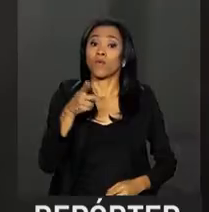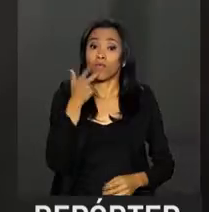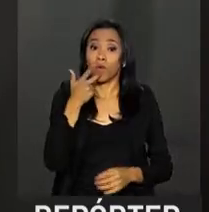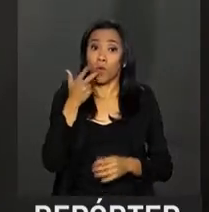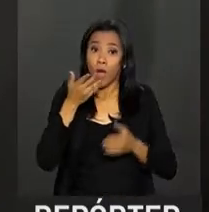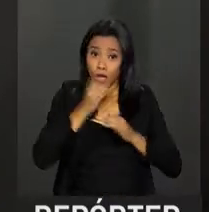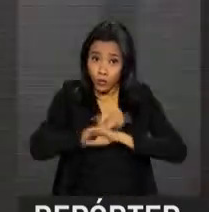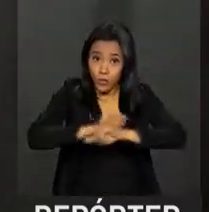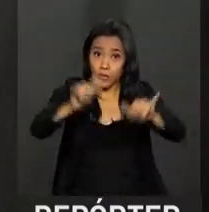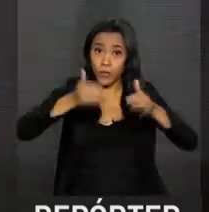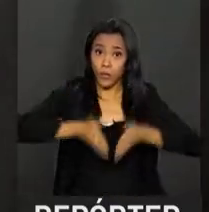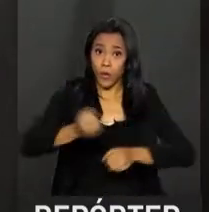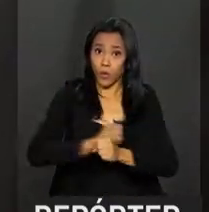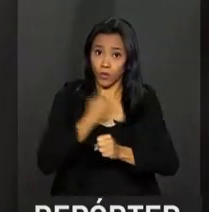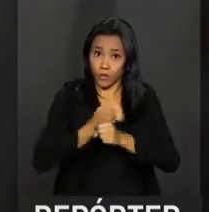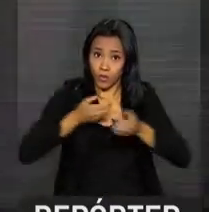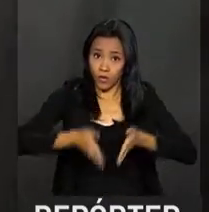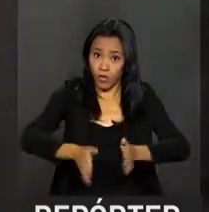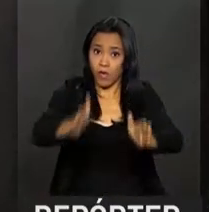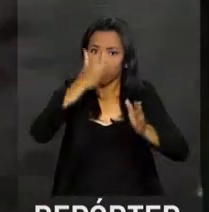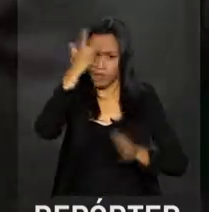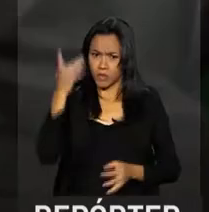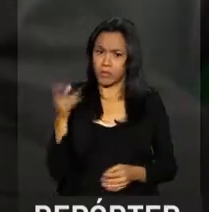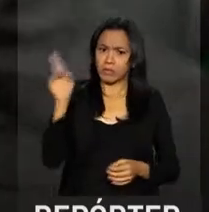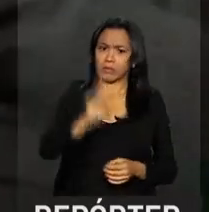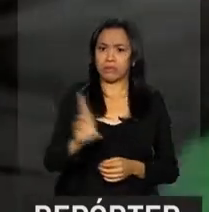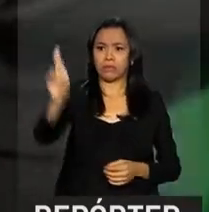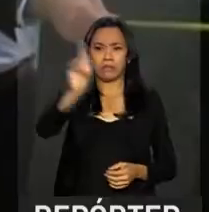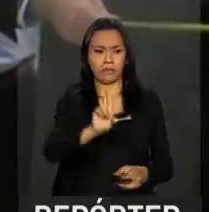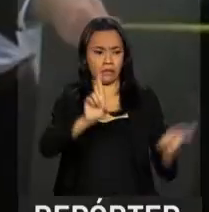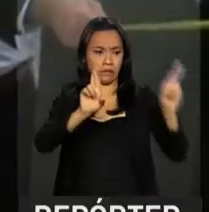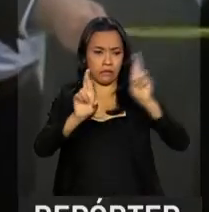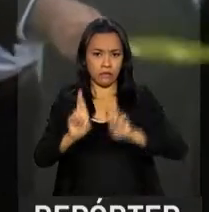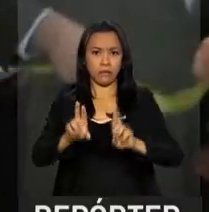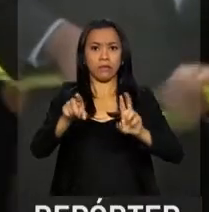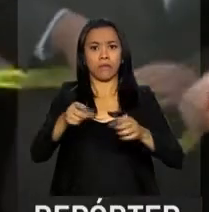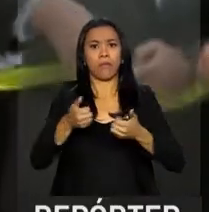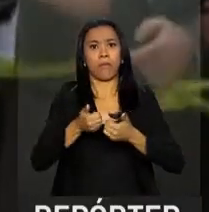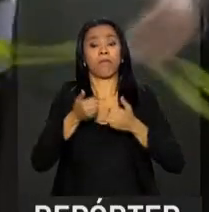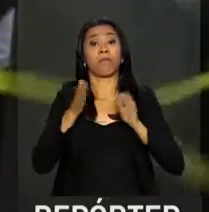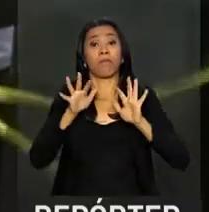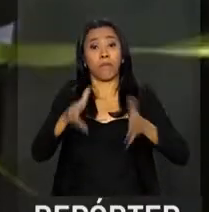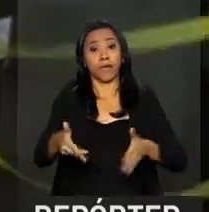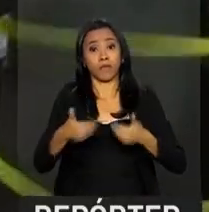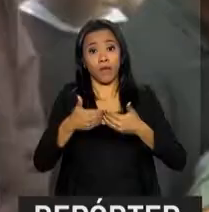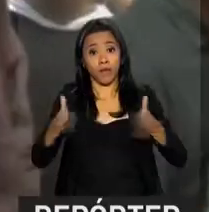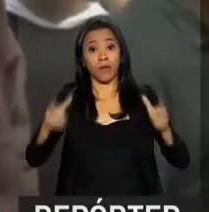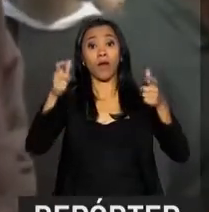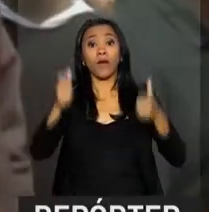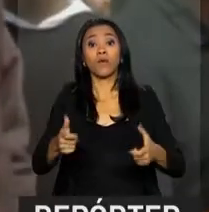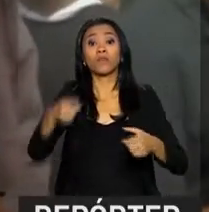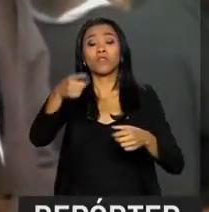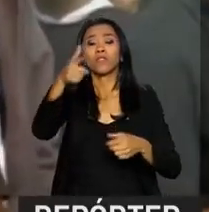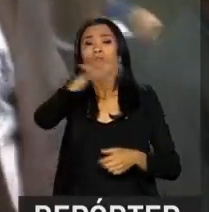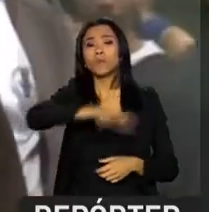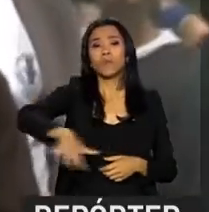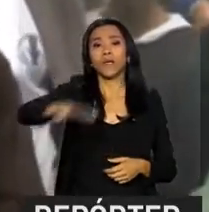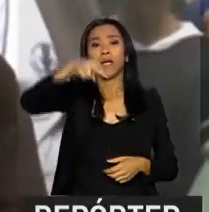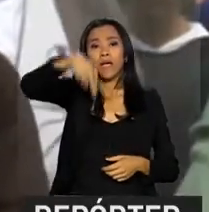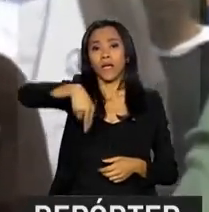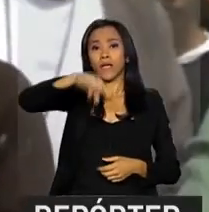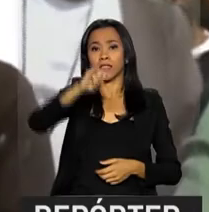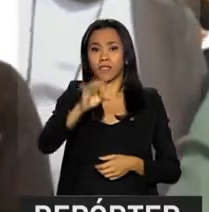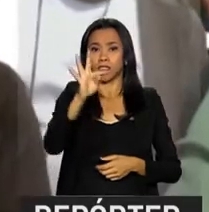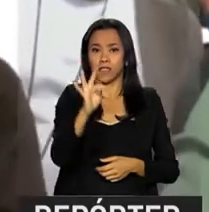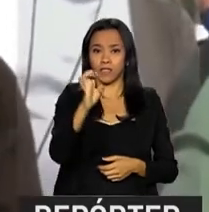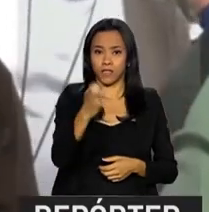rodovia, as autoridades participaram da inauguração do mergulhão da Praça Renascença, também em Niterói. Este aposentado, que vive no